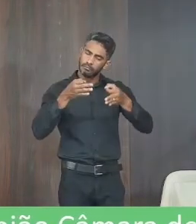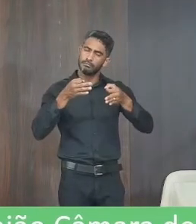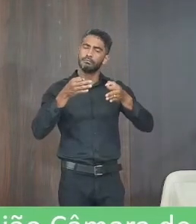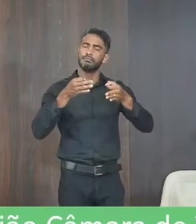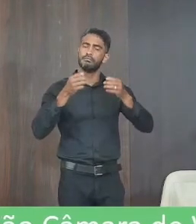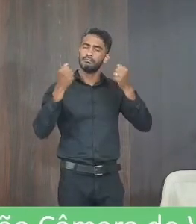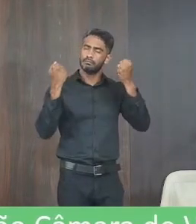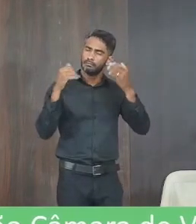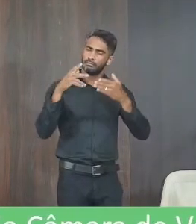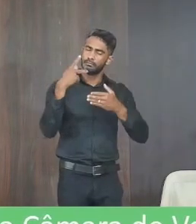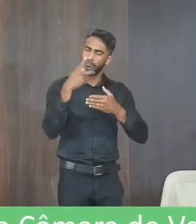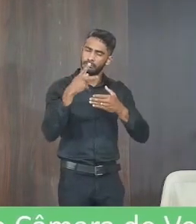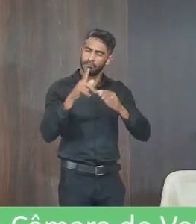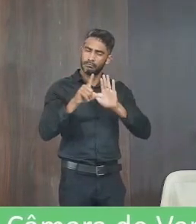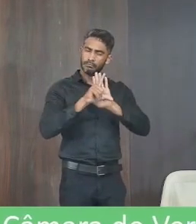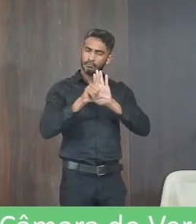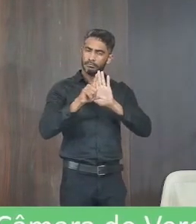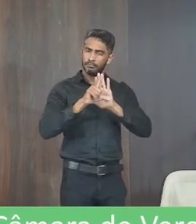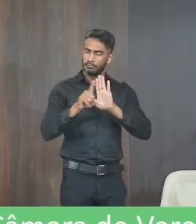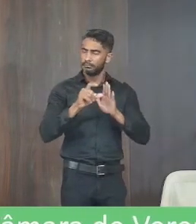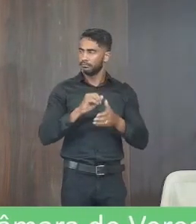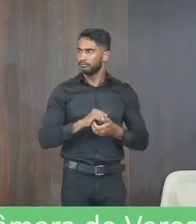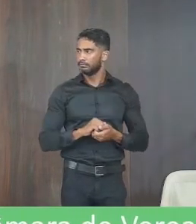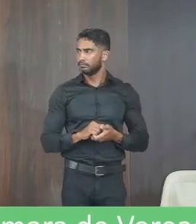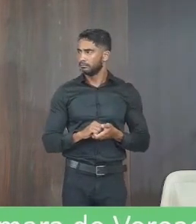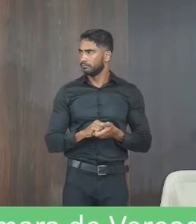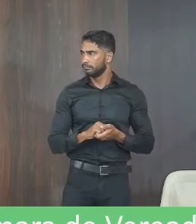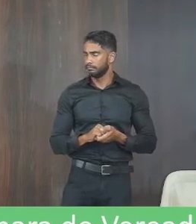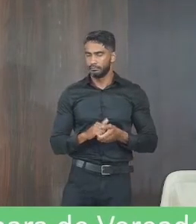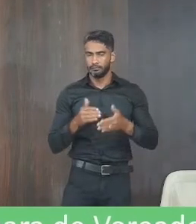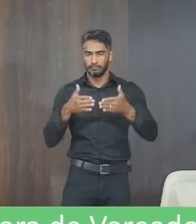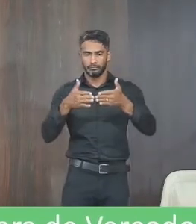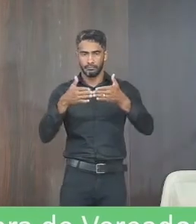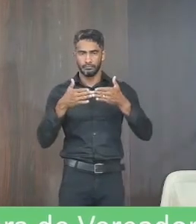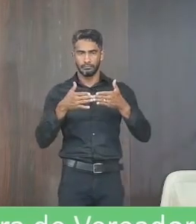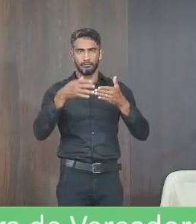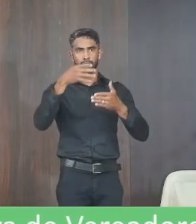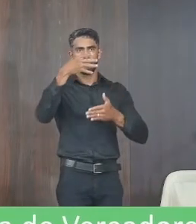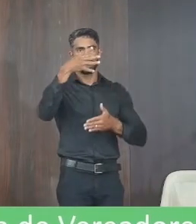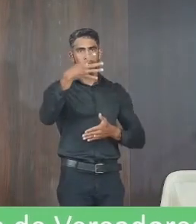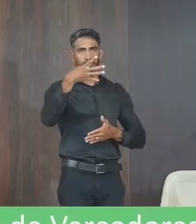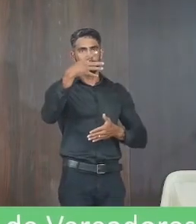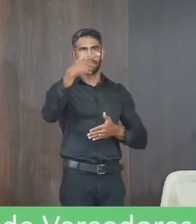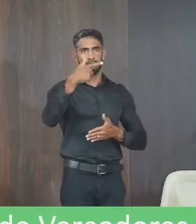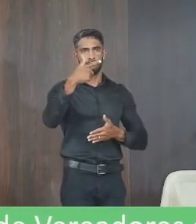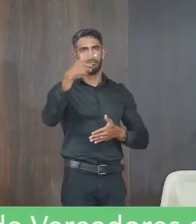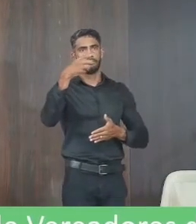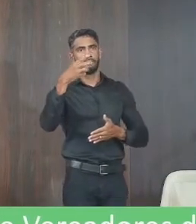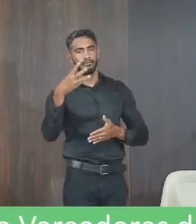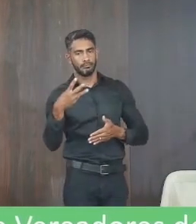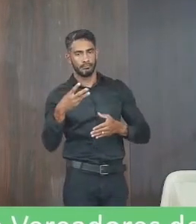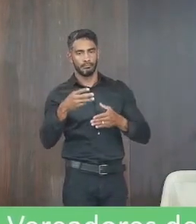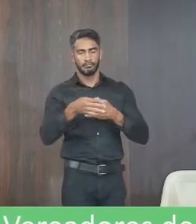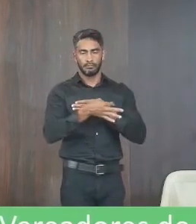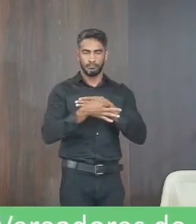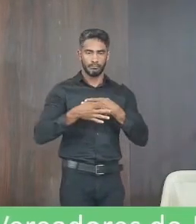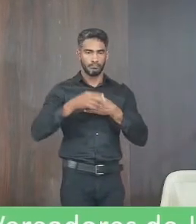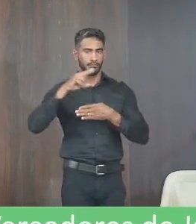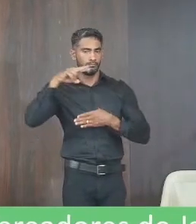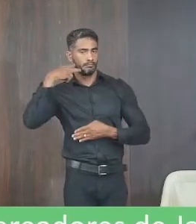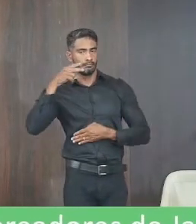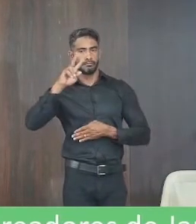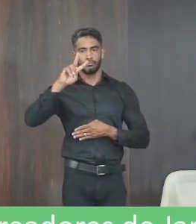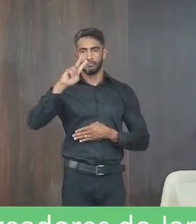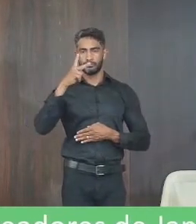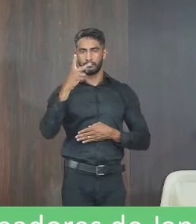prestada por este legislativo requerimento 423 autoria o vereador Hugo